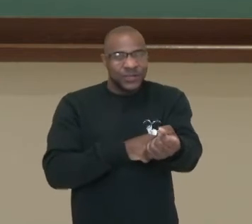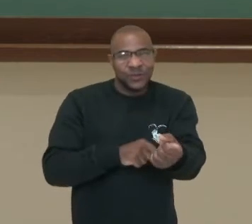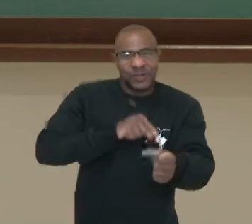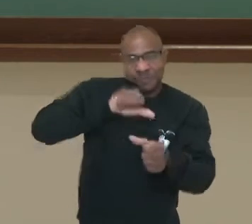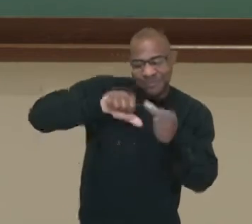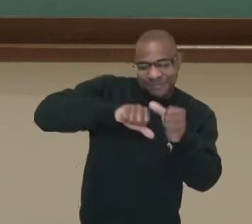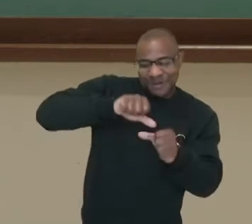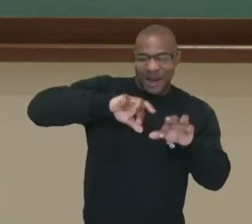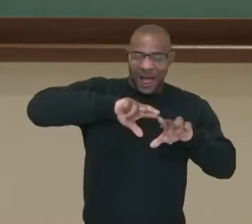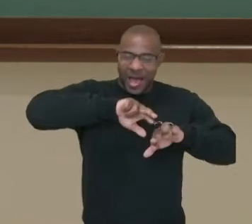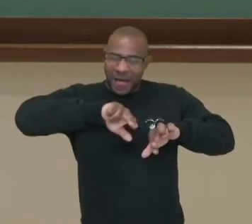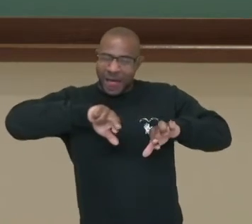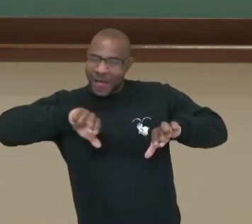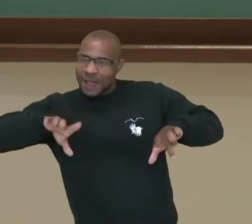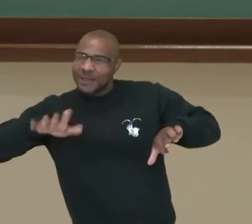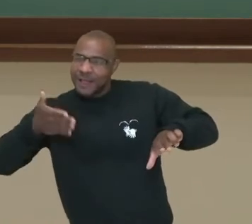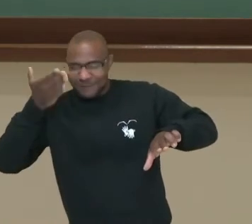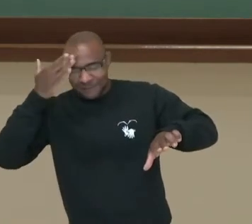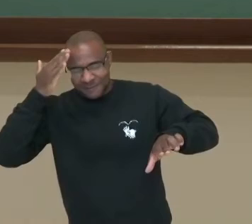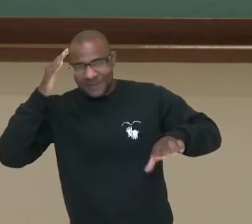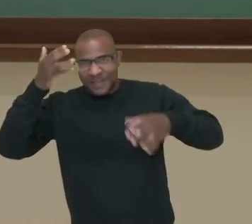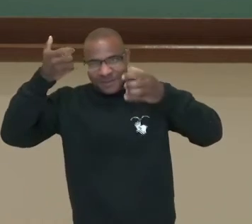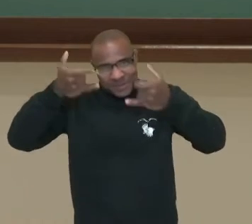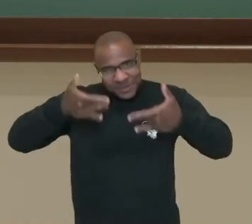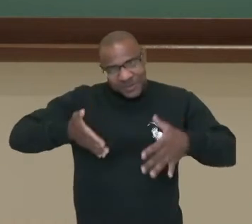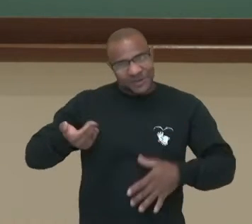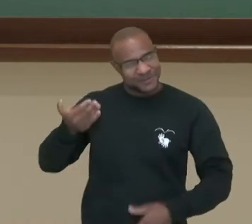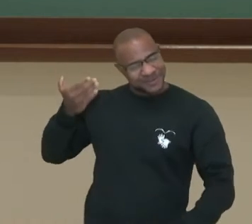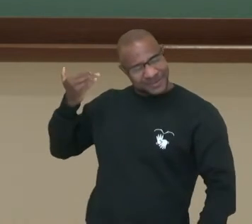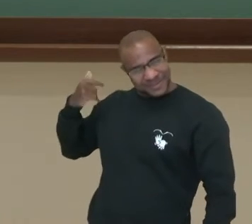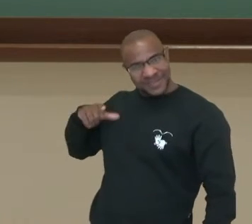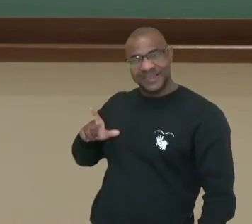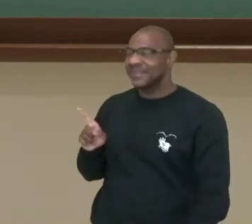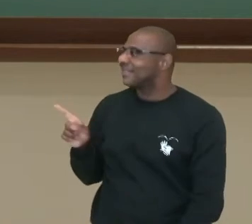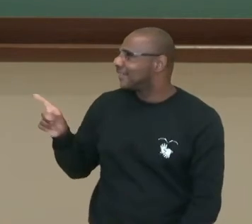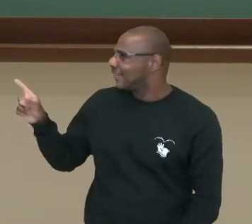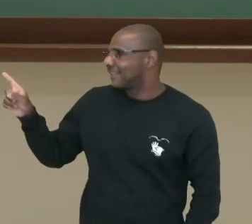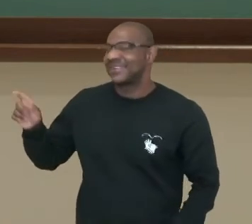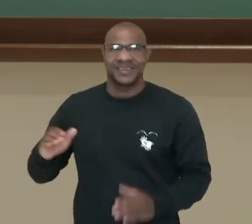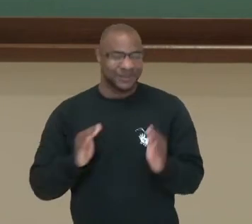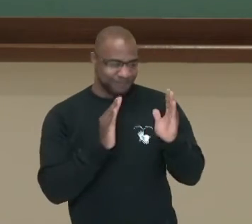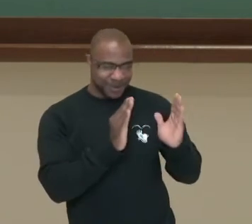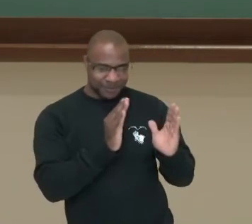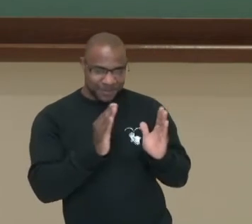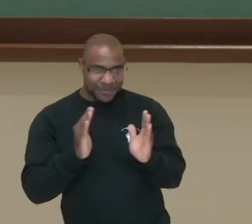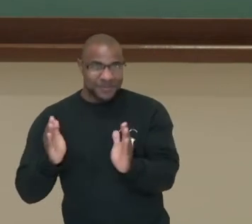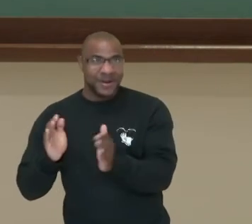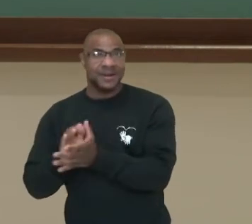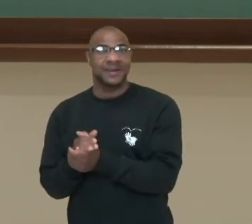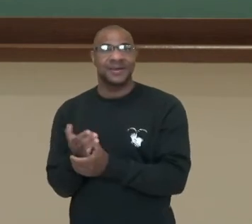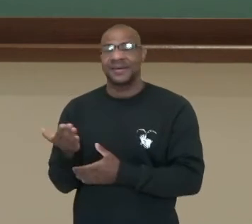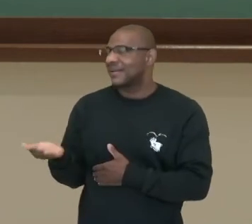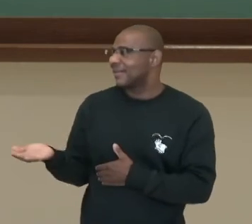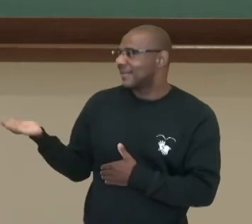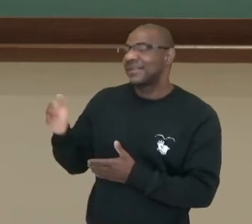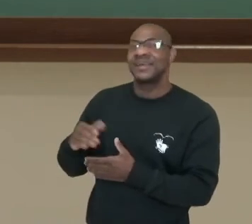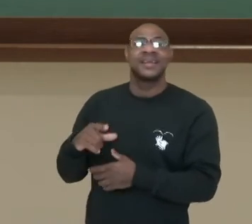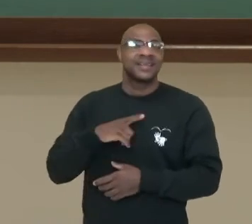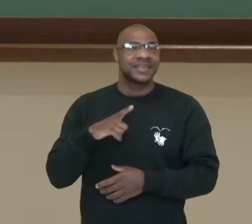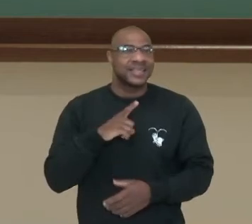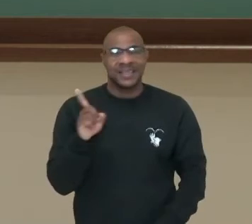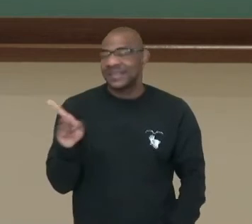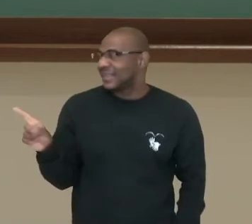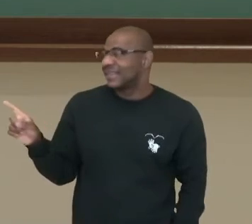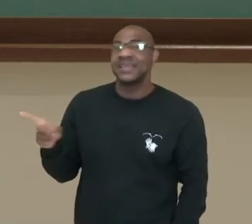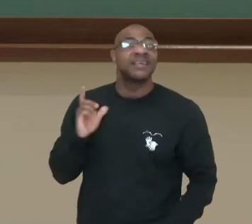né? Para isso é produzida uma molécula de adenosina trifosfato, que é o ATP, certo?